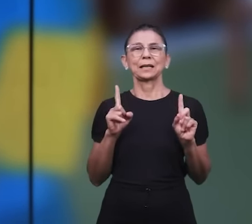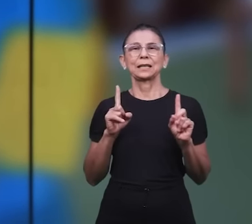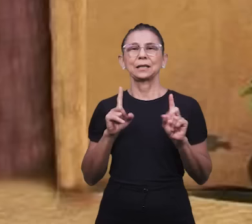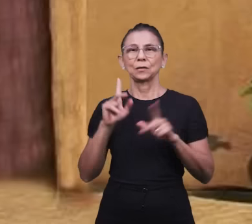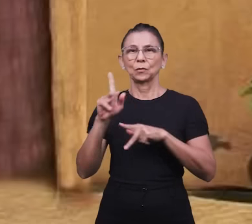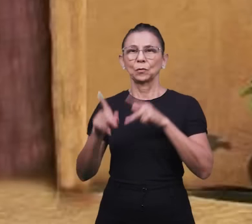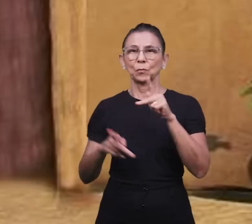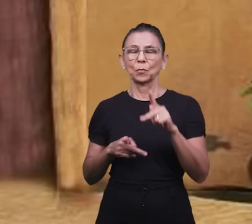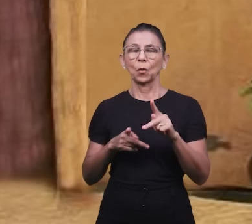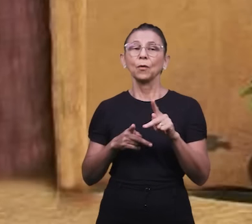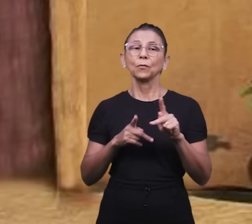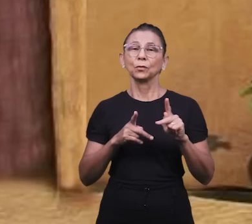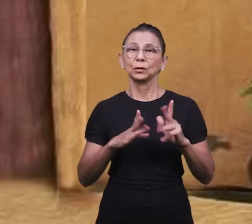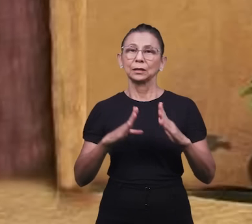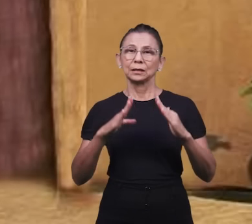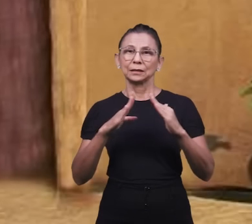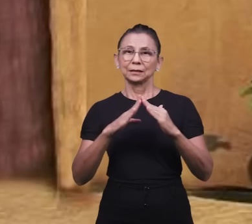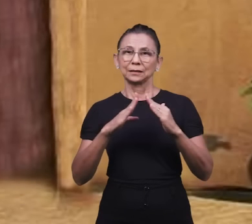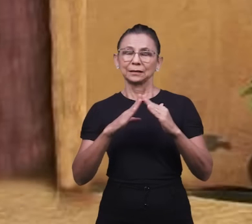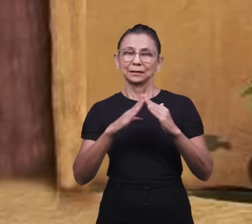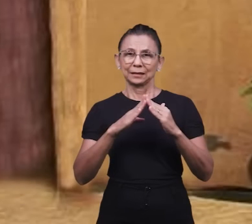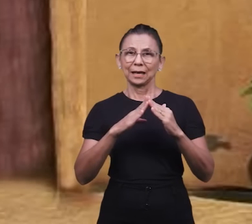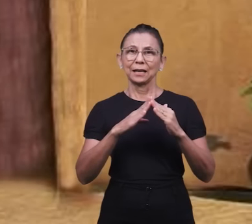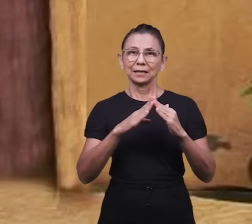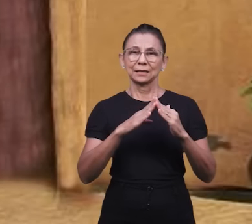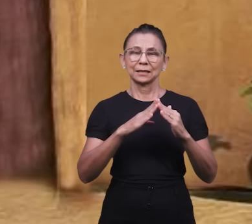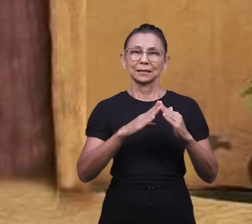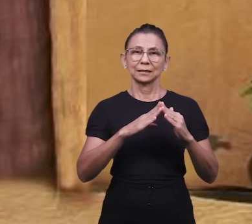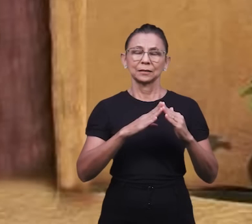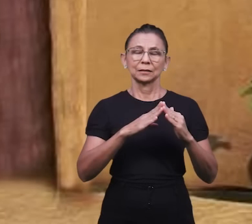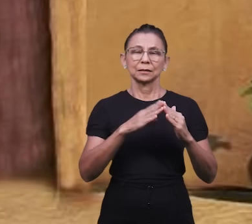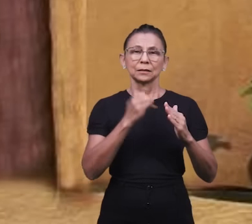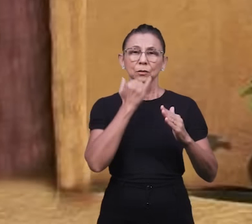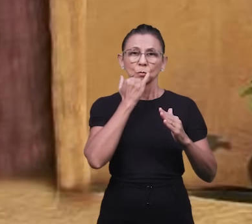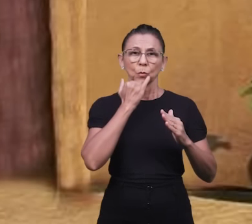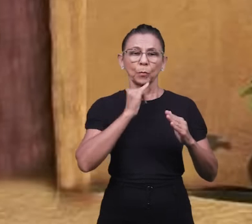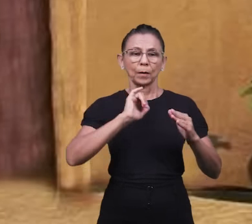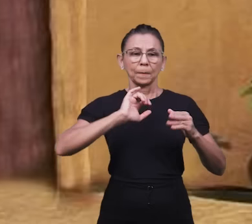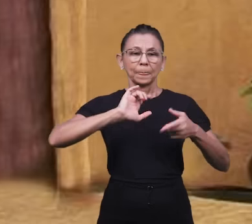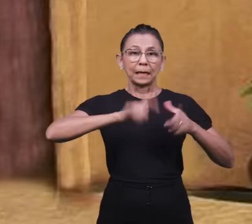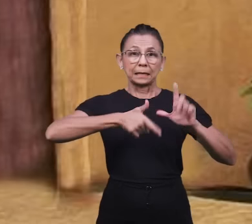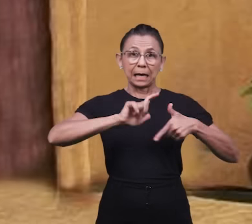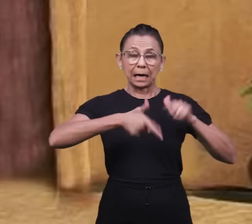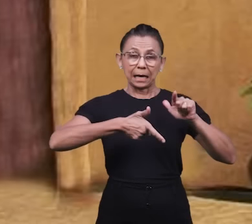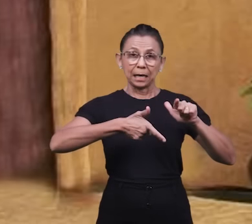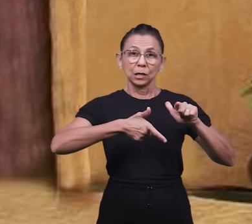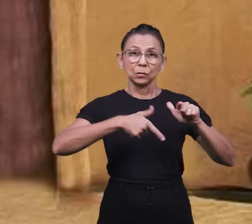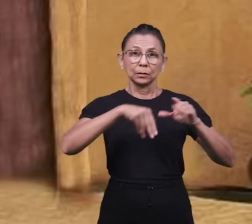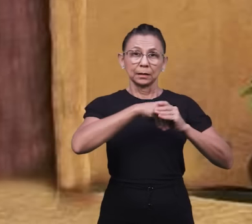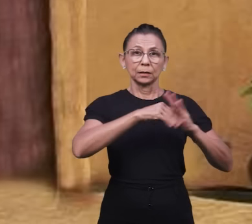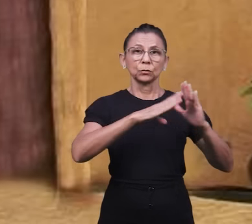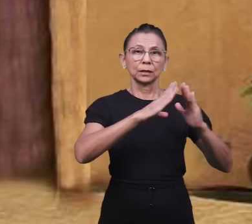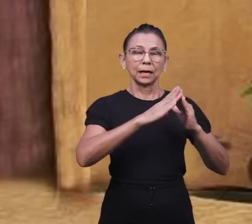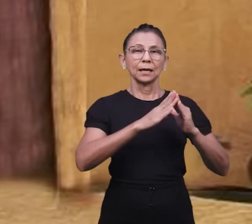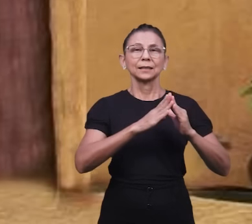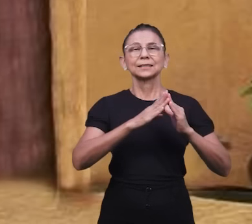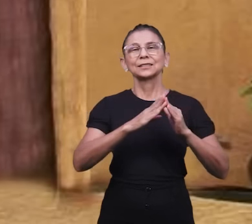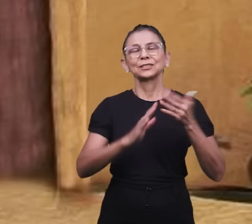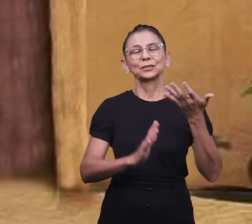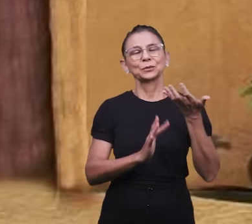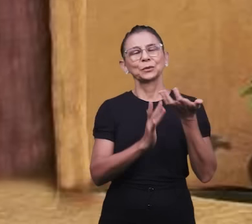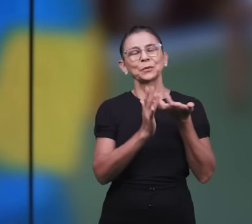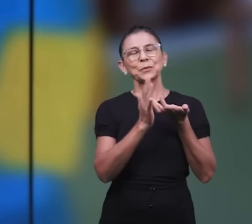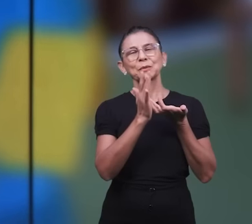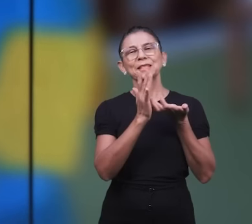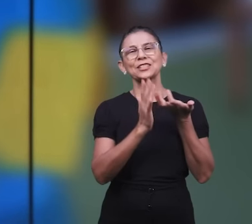nas casas do povo de Israel glória a Deus do mesmo jeito queridos que aconteceu lá no